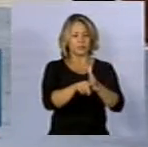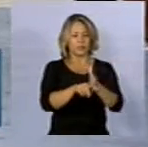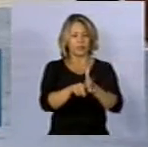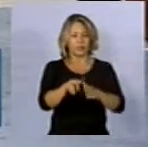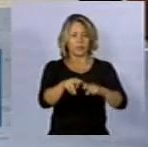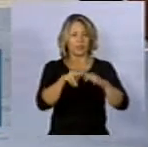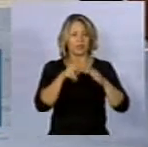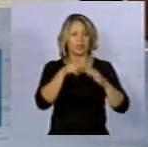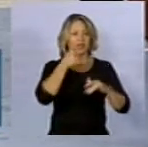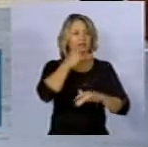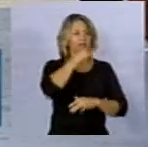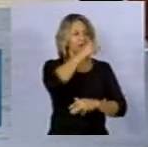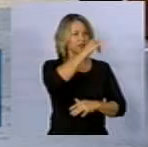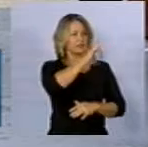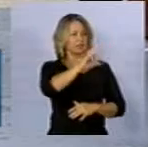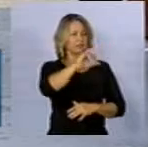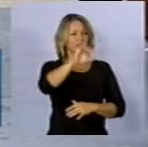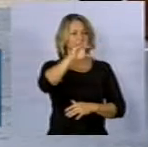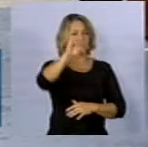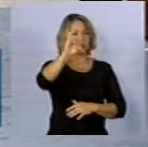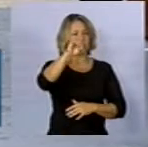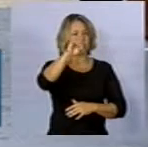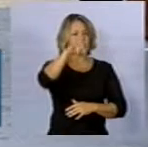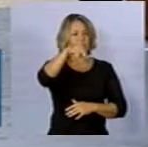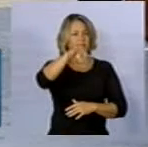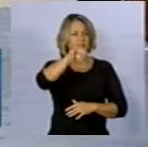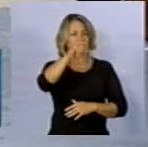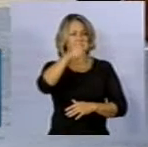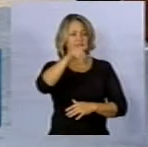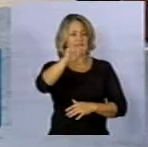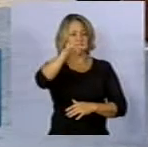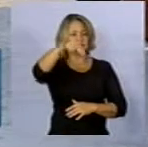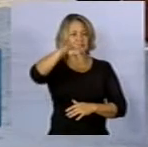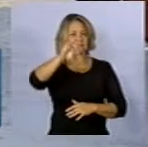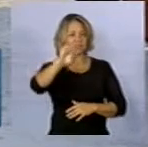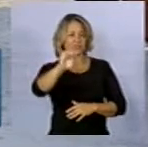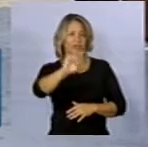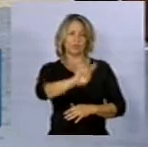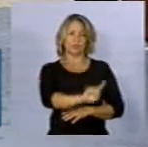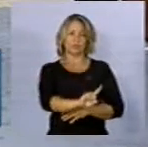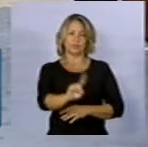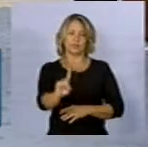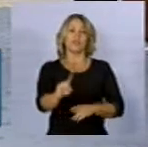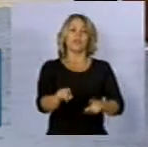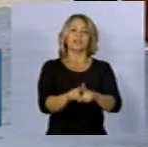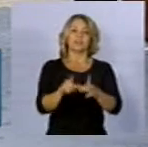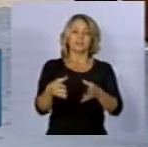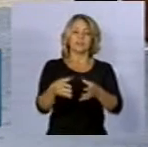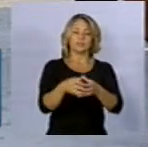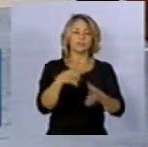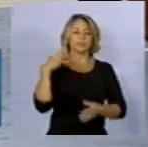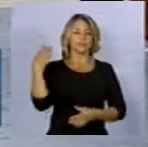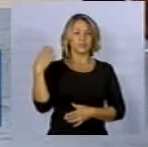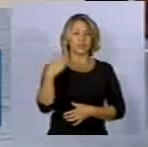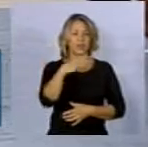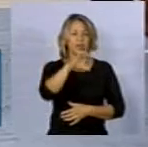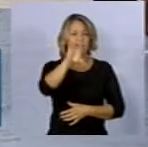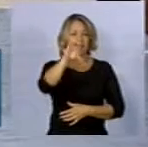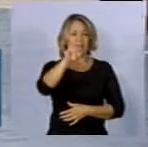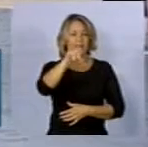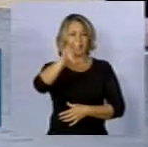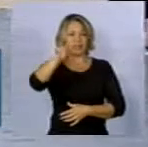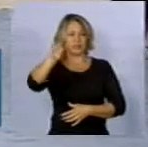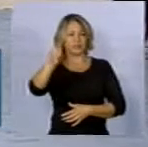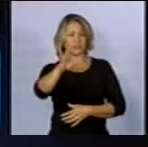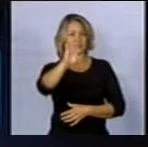radiação ionizante e não eh no setor de radioterapia no setor